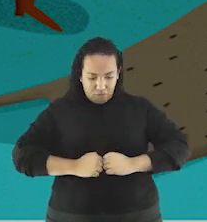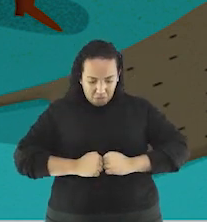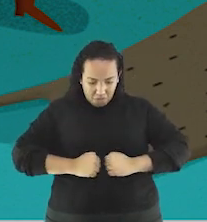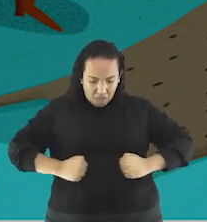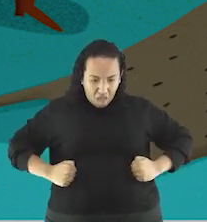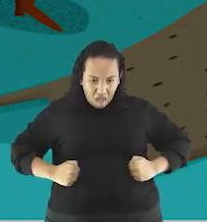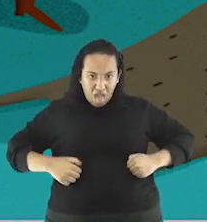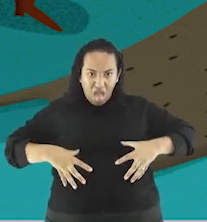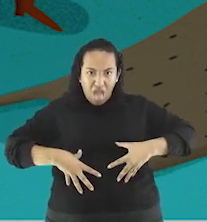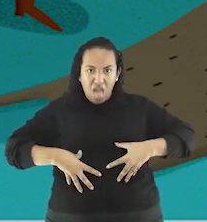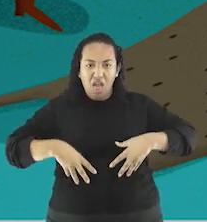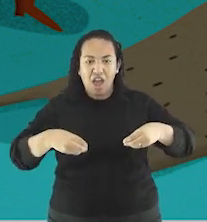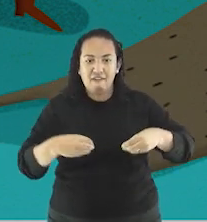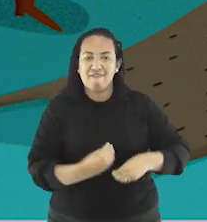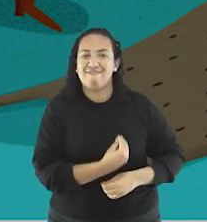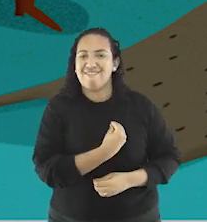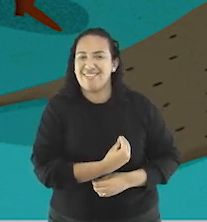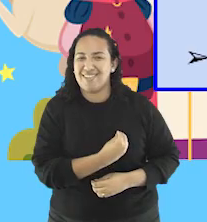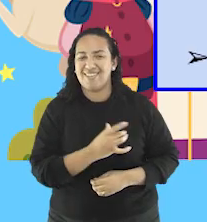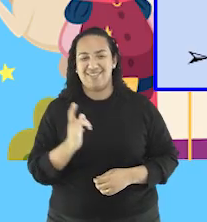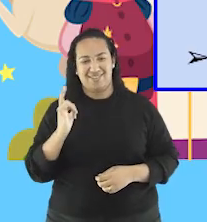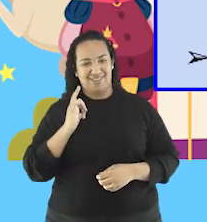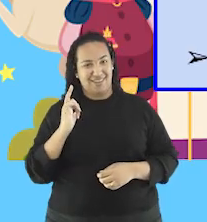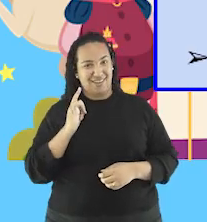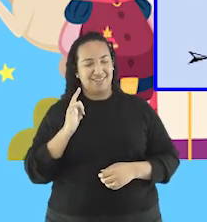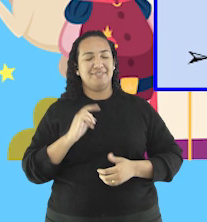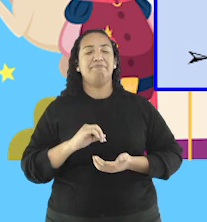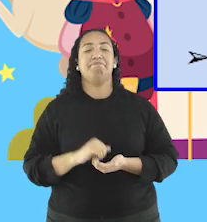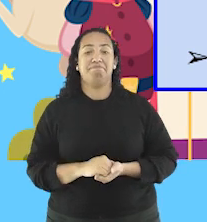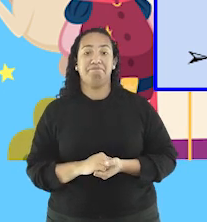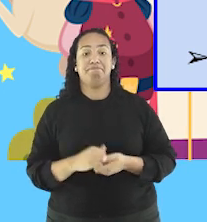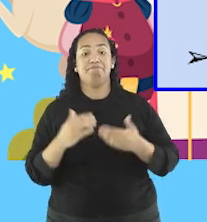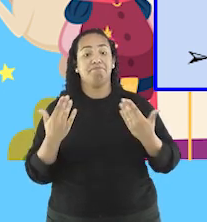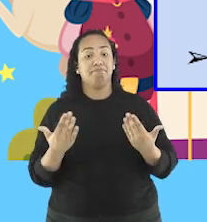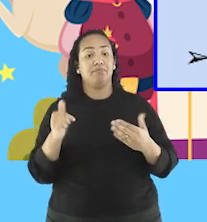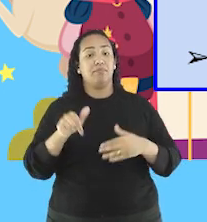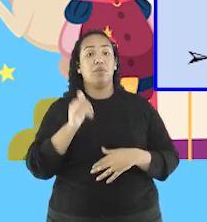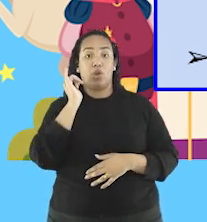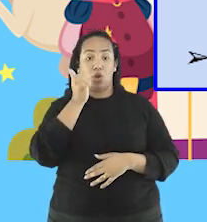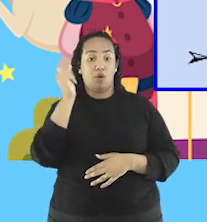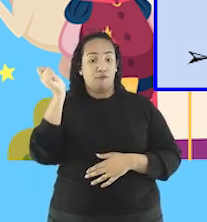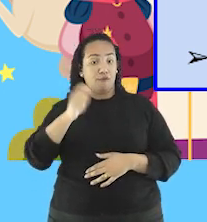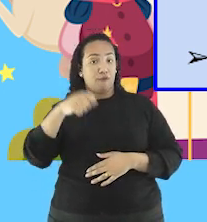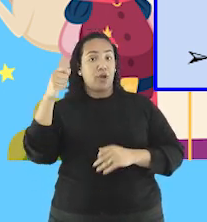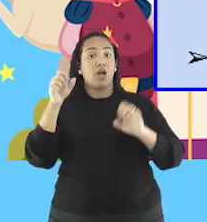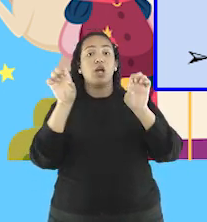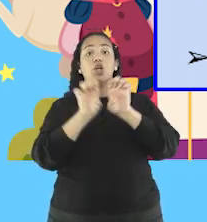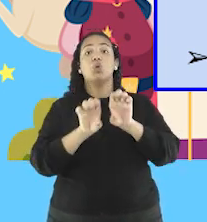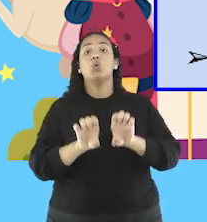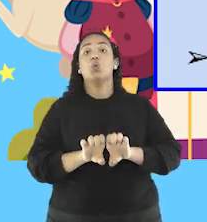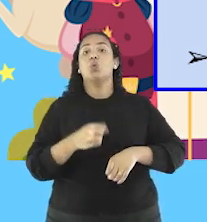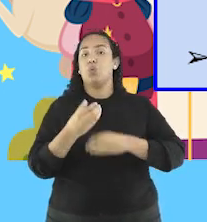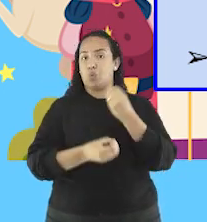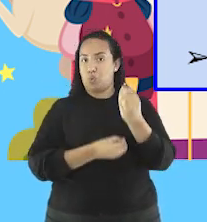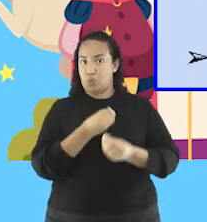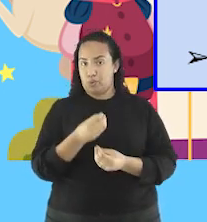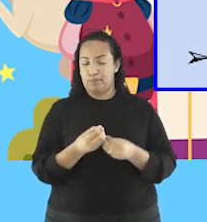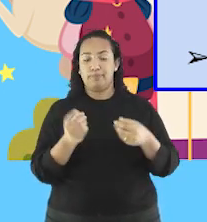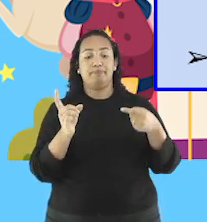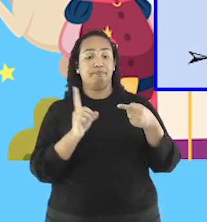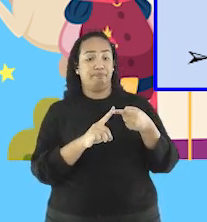barriga do lobo mau, com vida. A estrutura do conto de fadas, ela está dividida